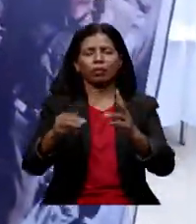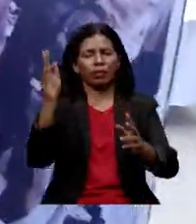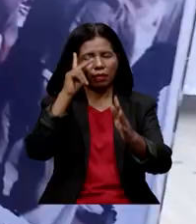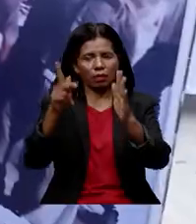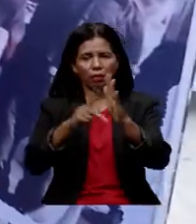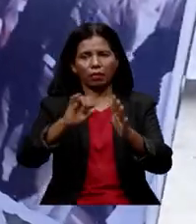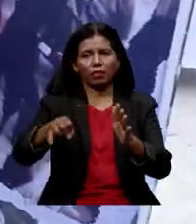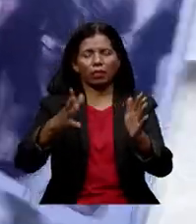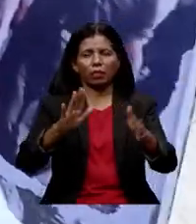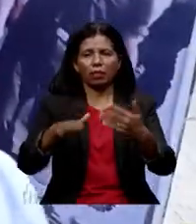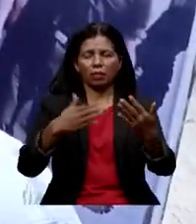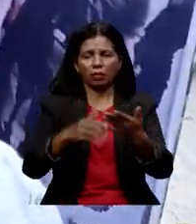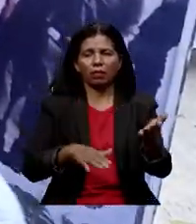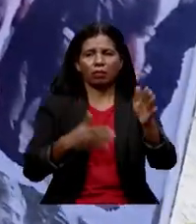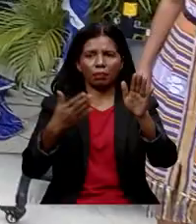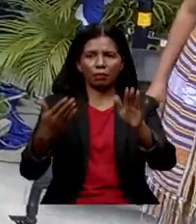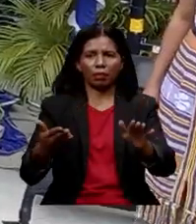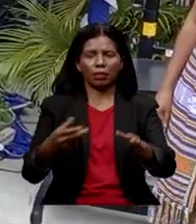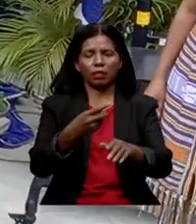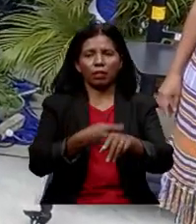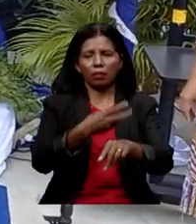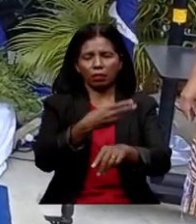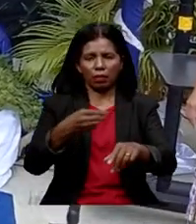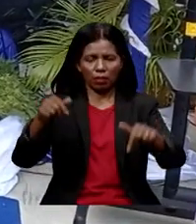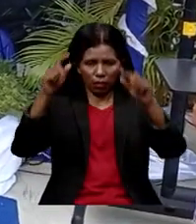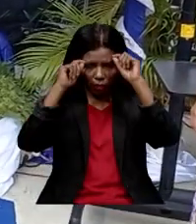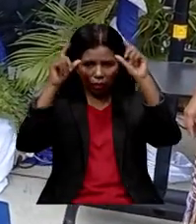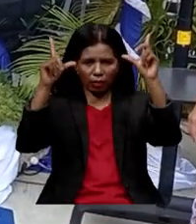jornalista Sira, nebe mate durante a ocupação Indonésia e Timor-Leste. João Bosco Dias, GMN.